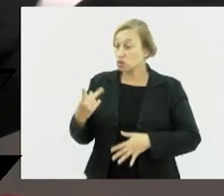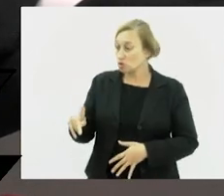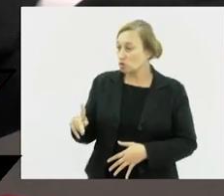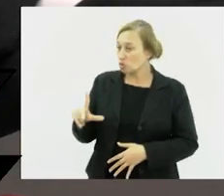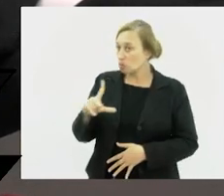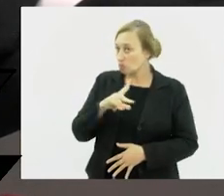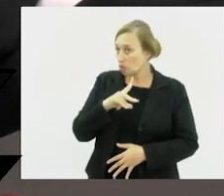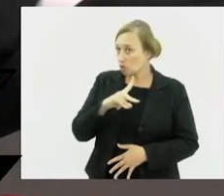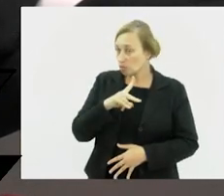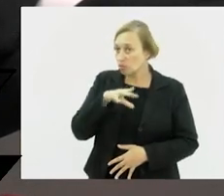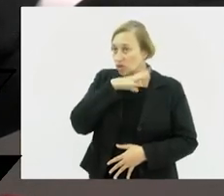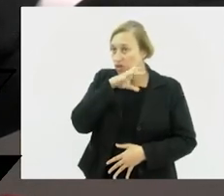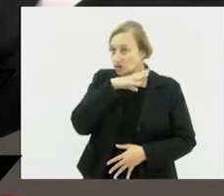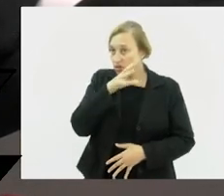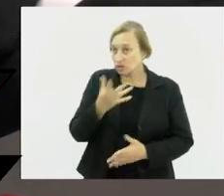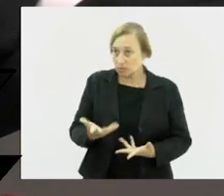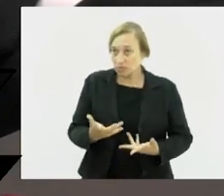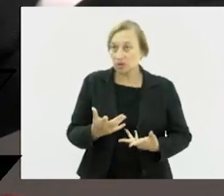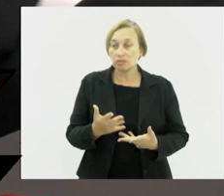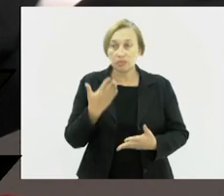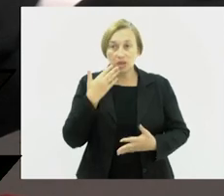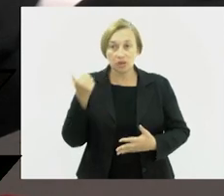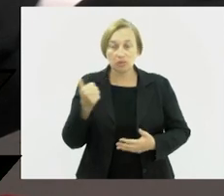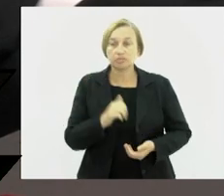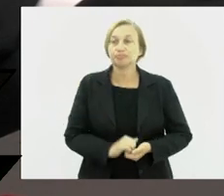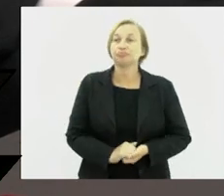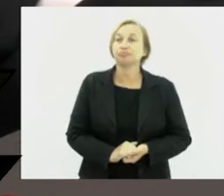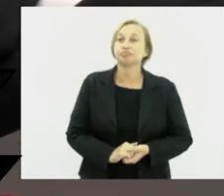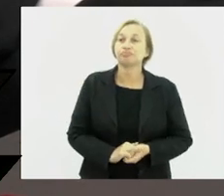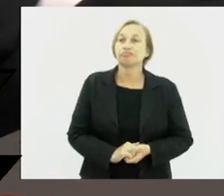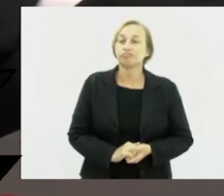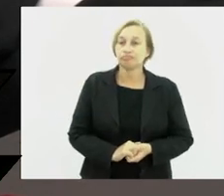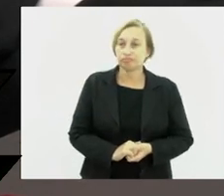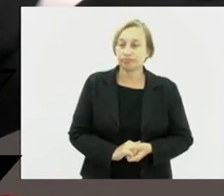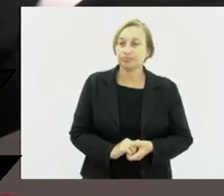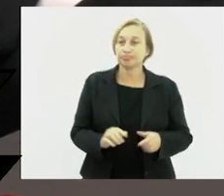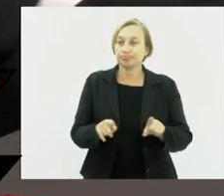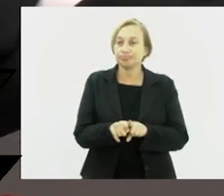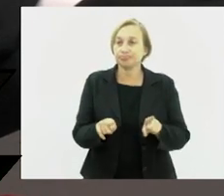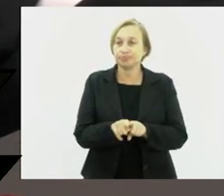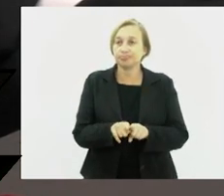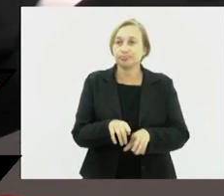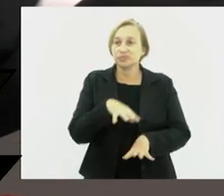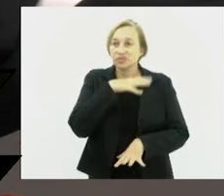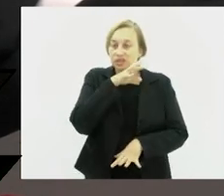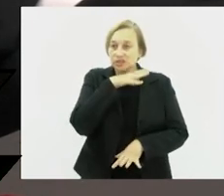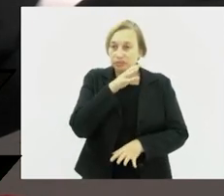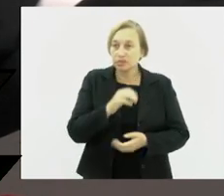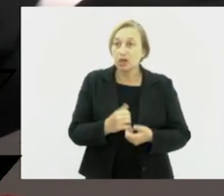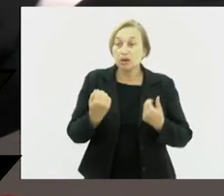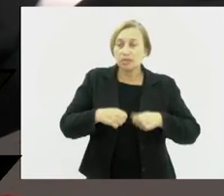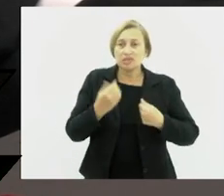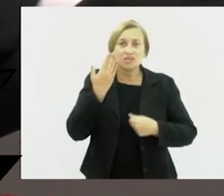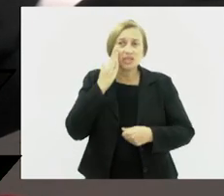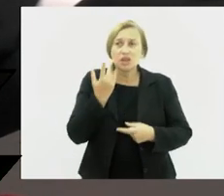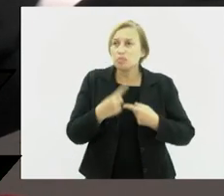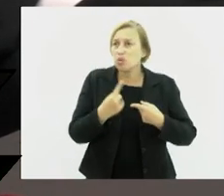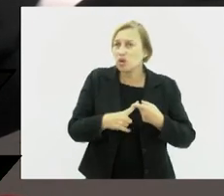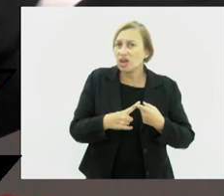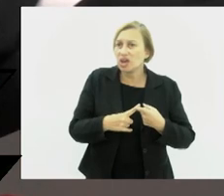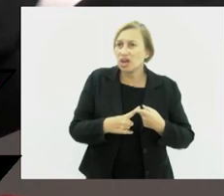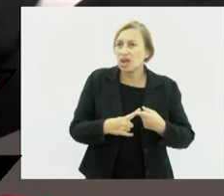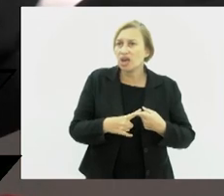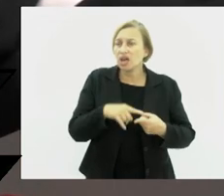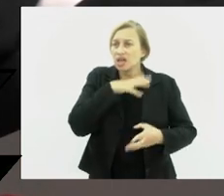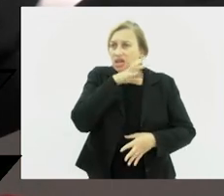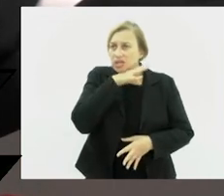de animais que não podem ser controláveis. Né? E, inclusive, animais que são reativos. Eles têm que entender o porquê que aquele animal é reativo. O que dá um